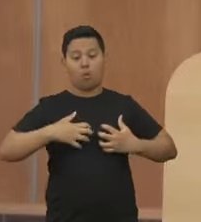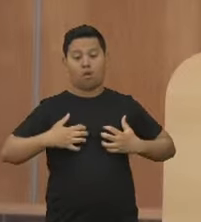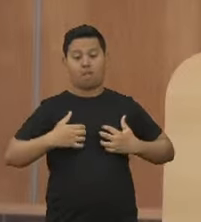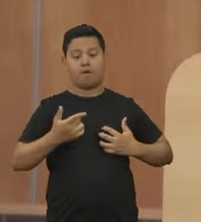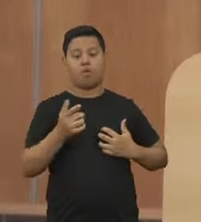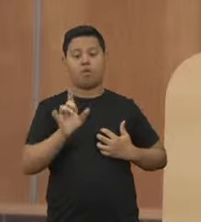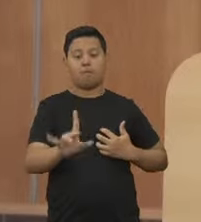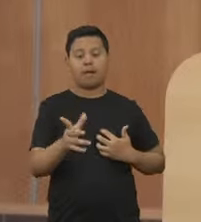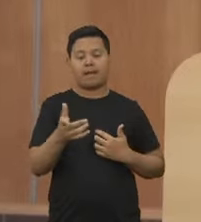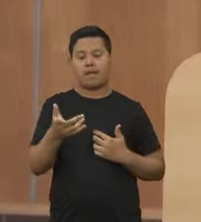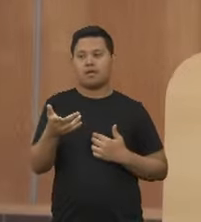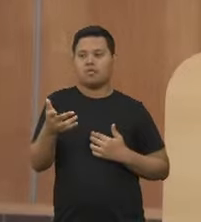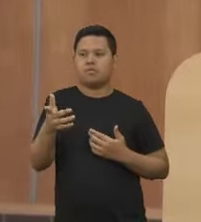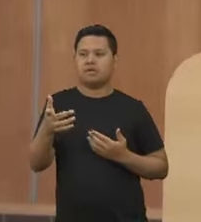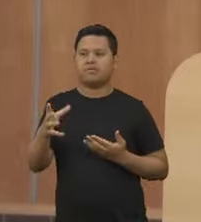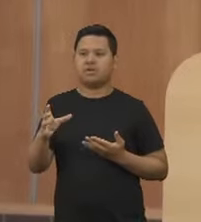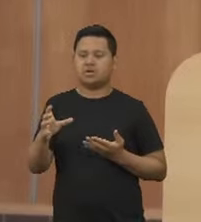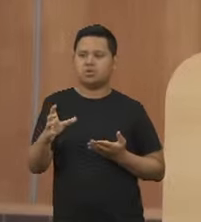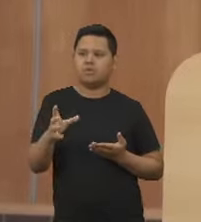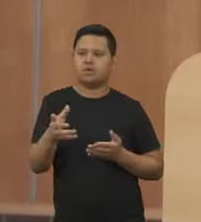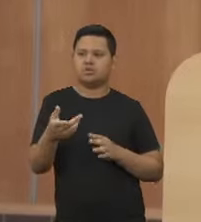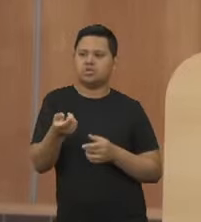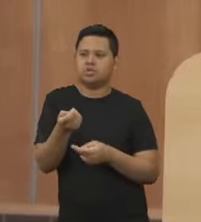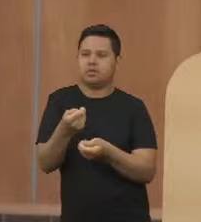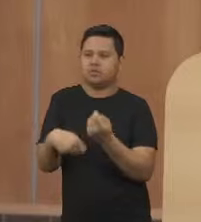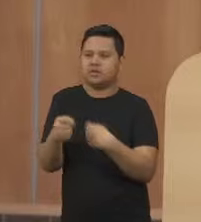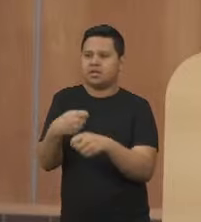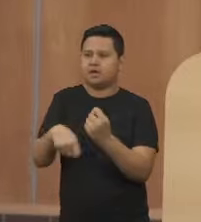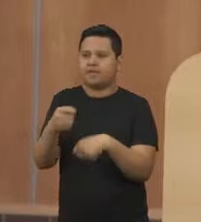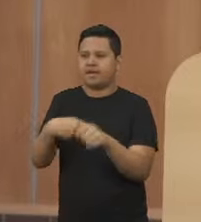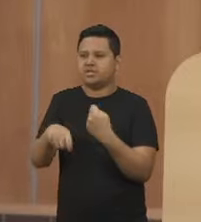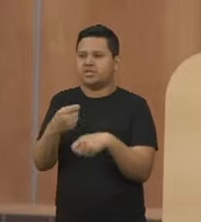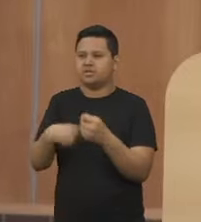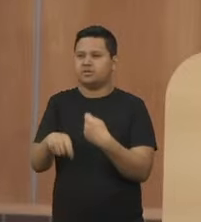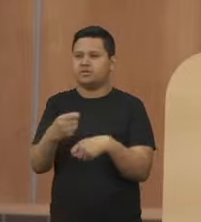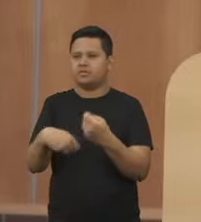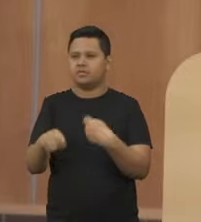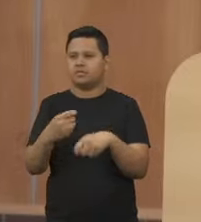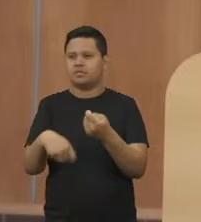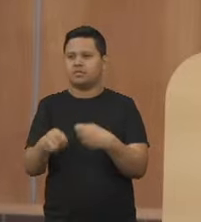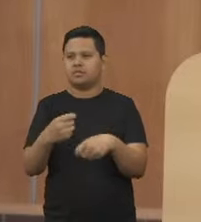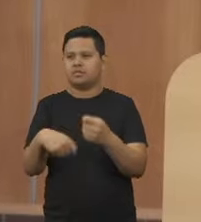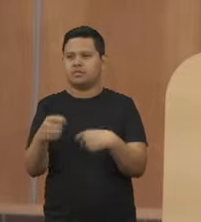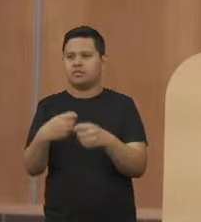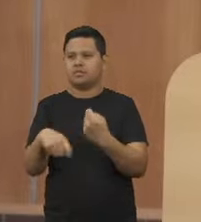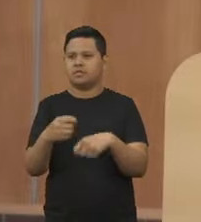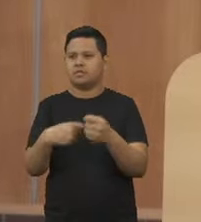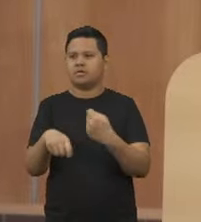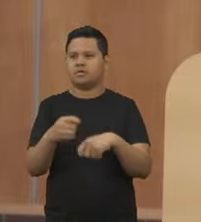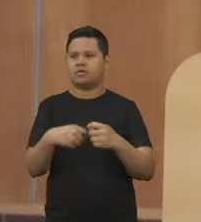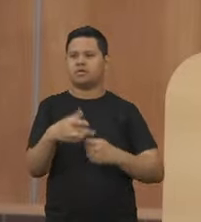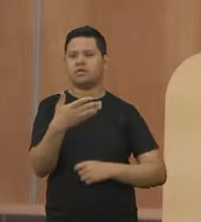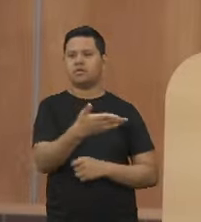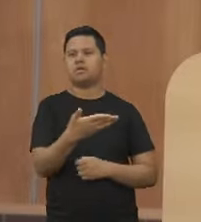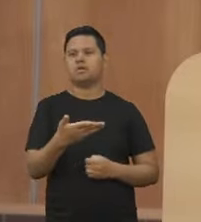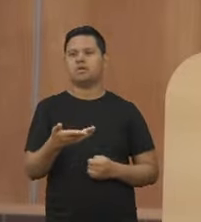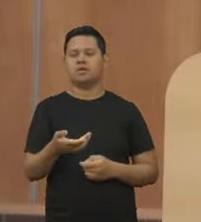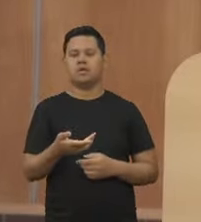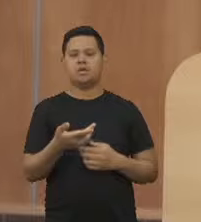município de Jacareí e de outras providências. Prefeito Celso Florencio.